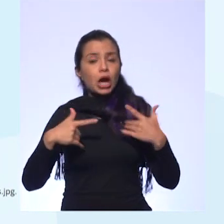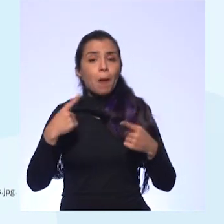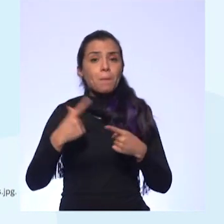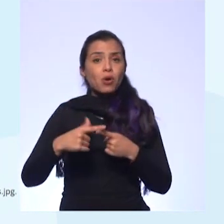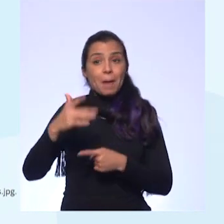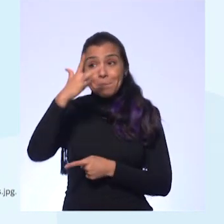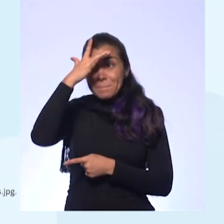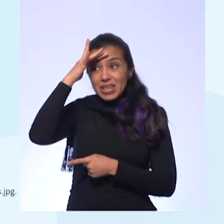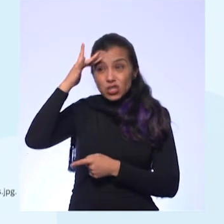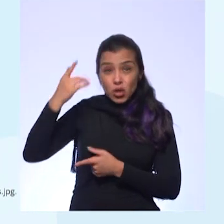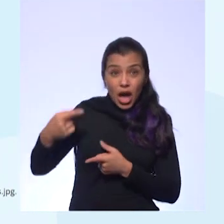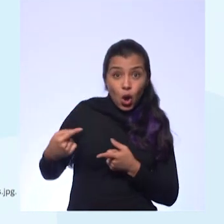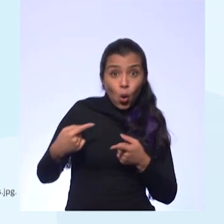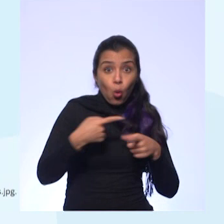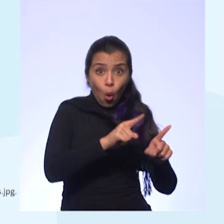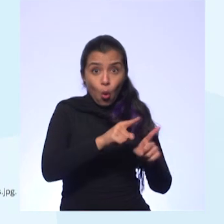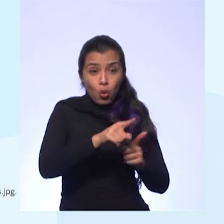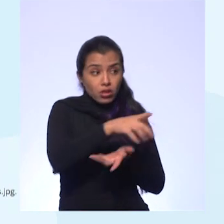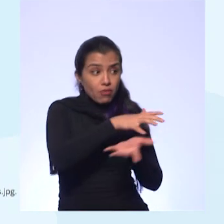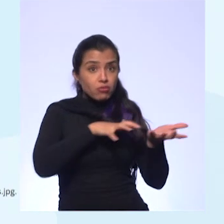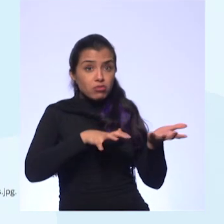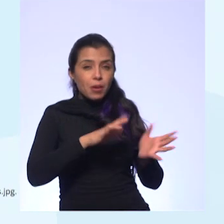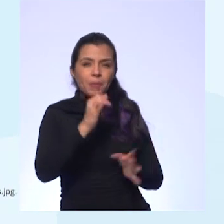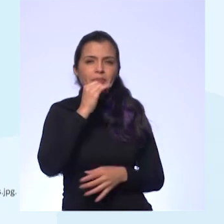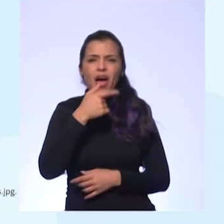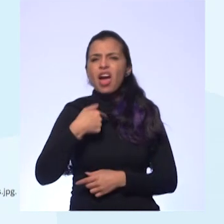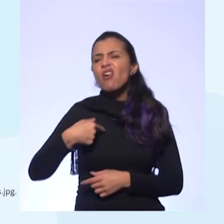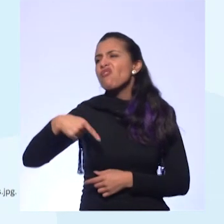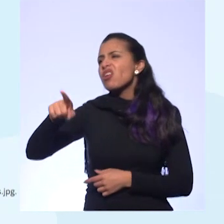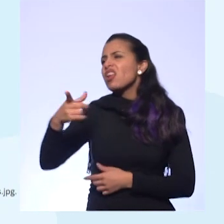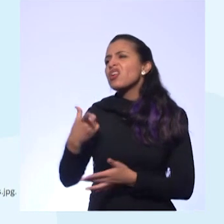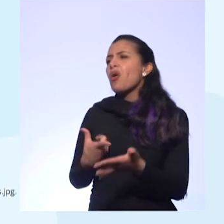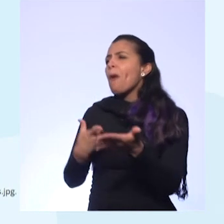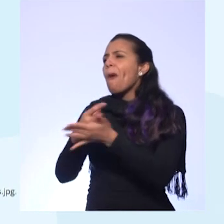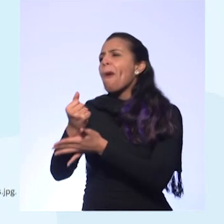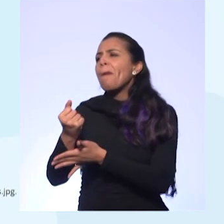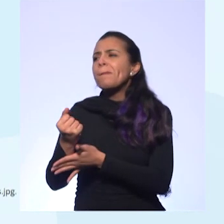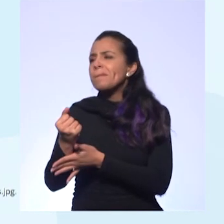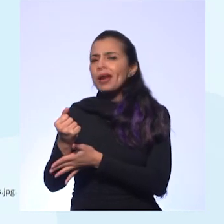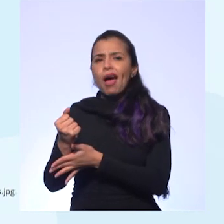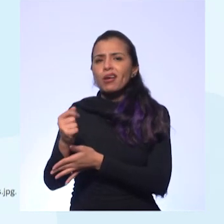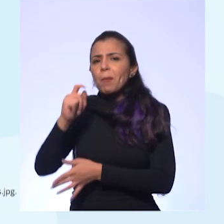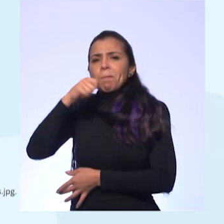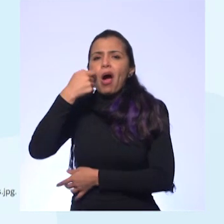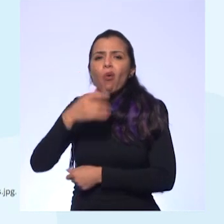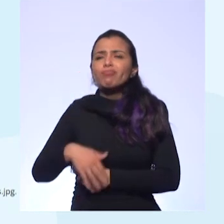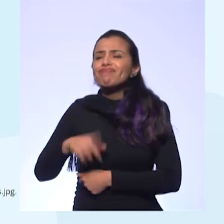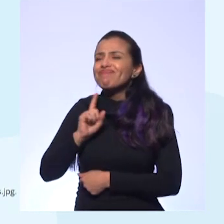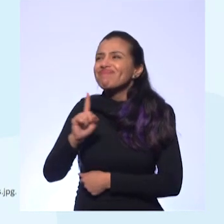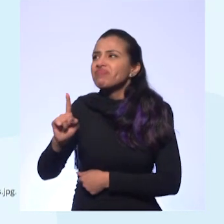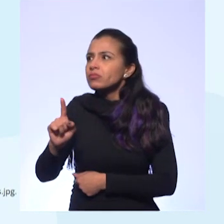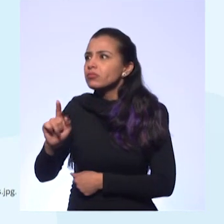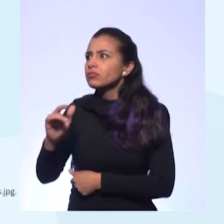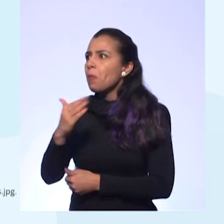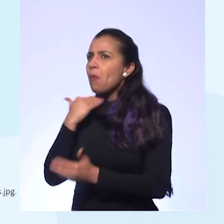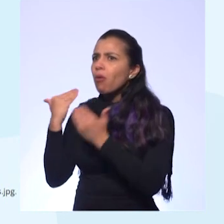era assim, eu saí na rua para comprar um pão, passei ali na praça, tinha uma meia dúzia de gente sendo guilhotinada, né? Diziam até que nas valetas